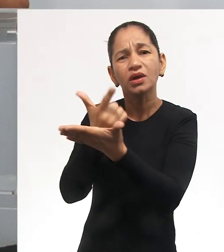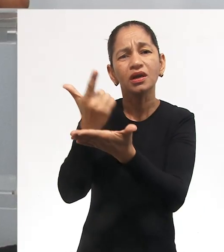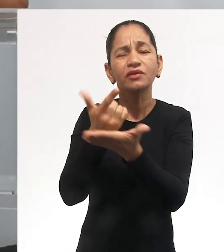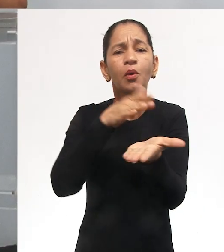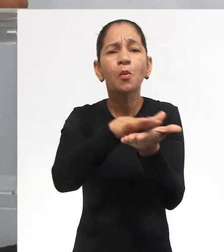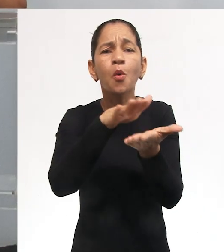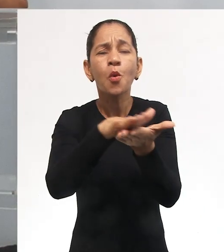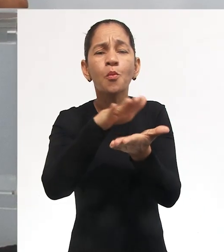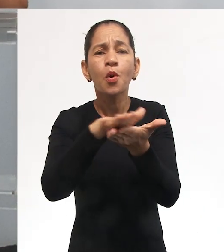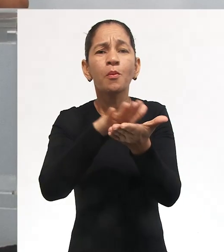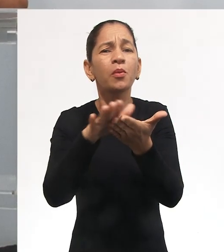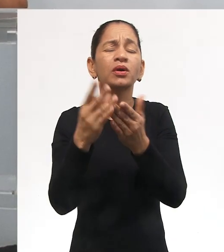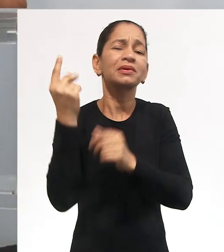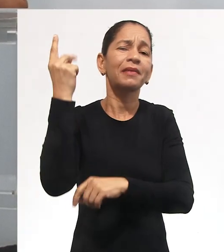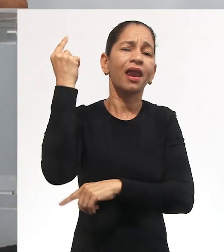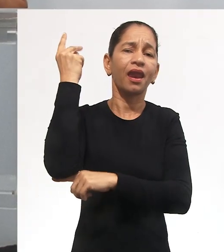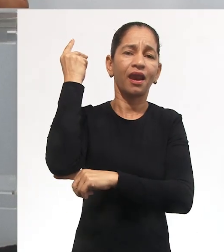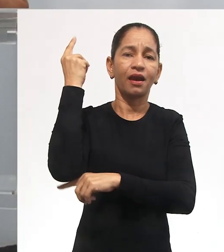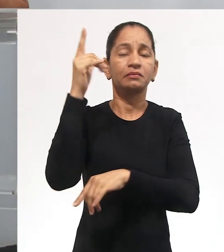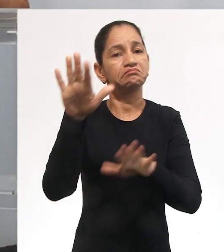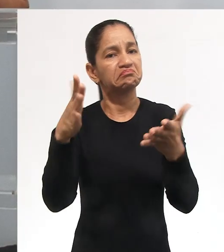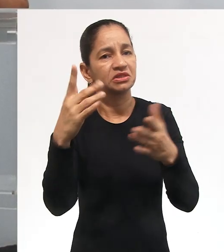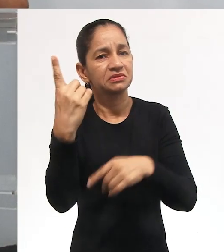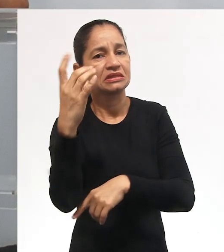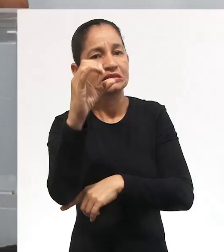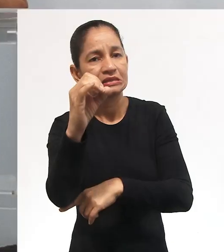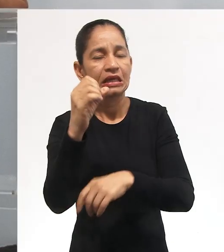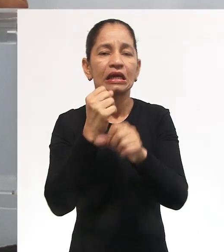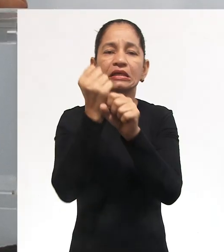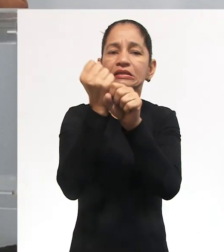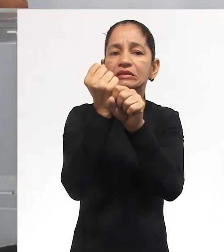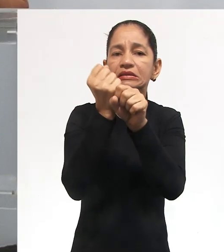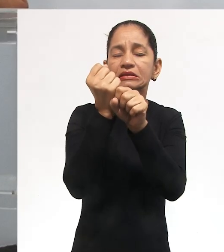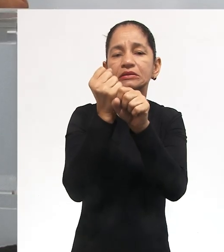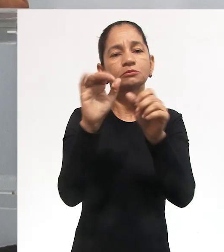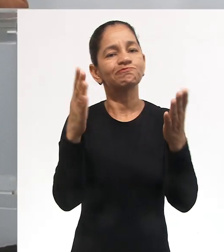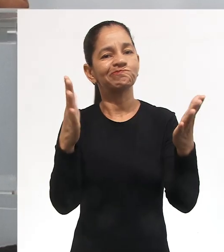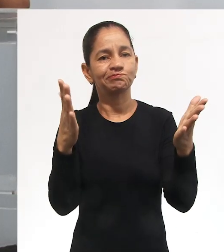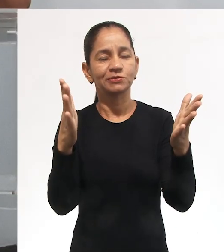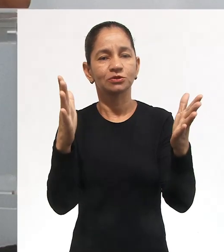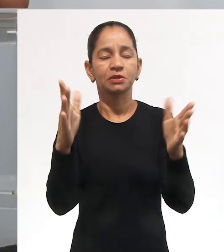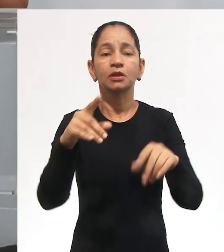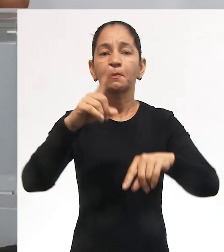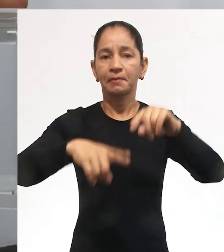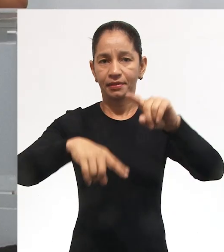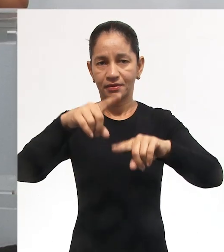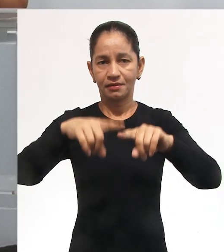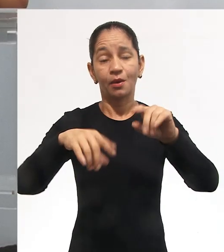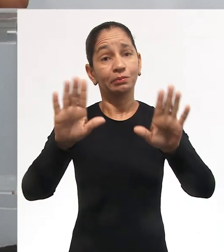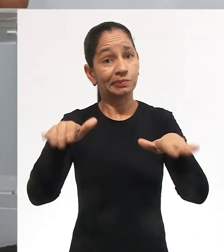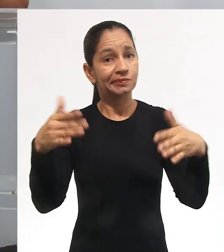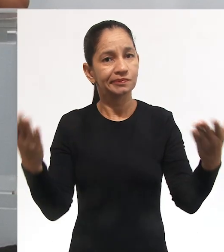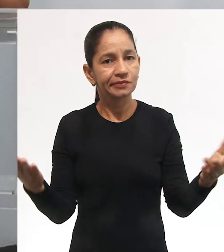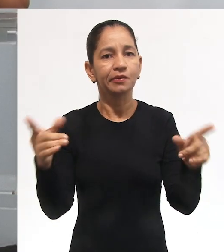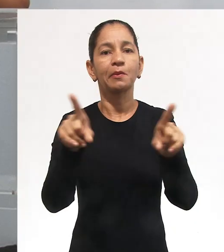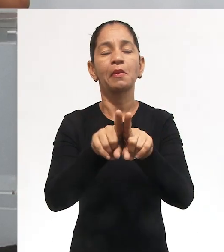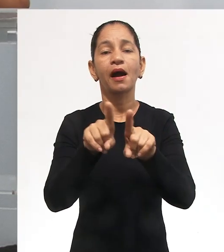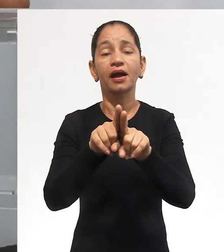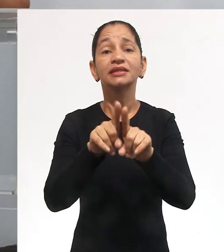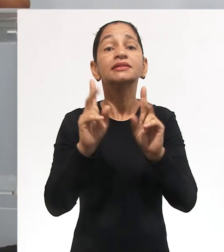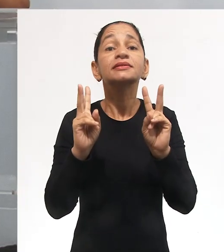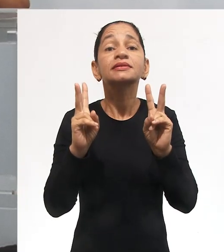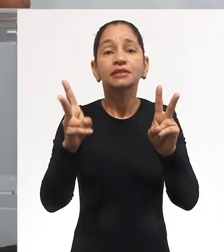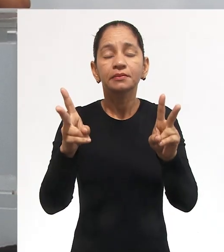publicados normalmente há mais tempo, né? Há 10, 15 anos, dependendo do material. Embora sejam, na maioria